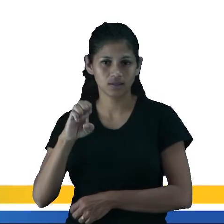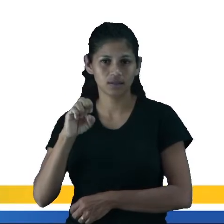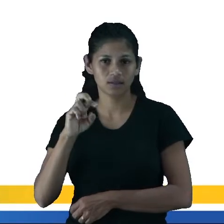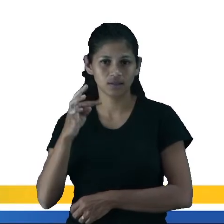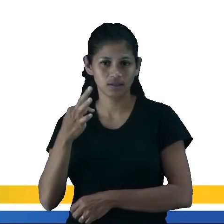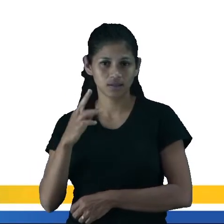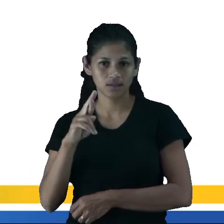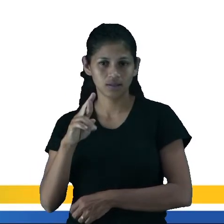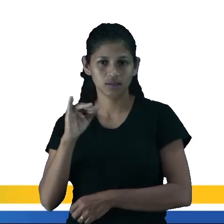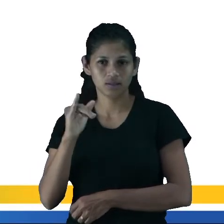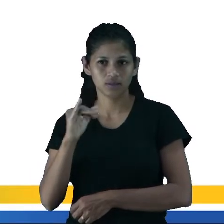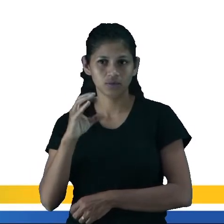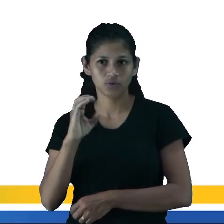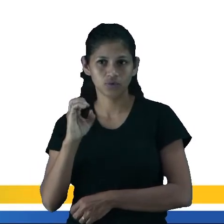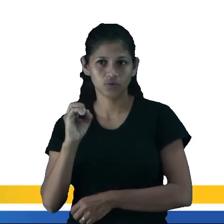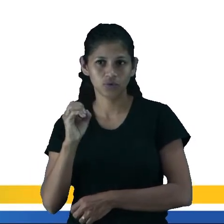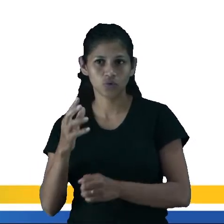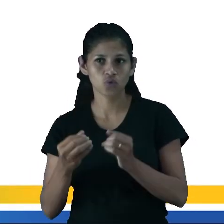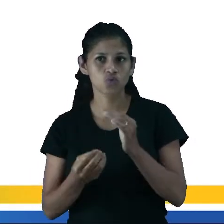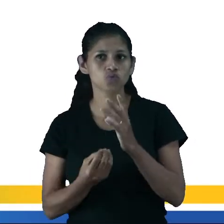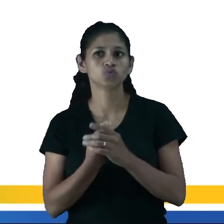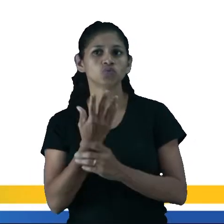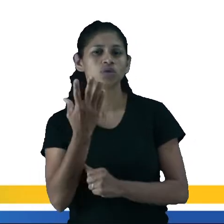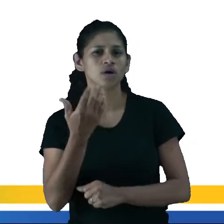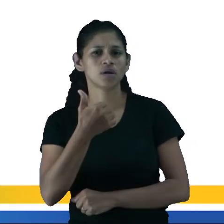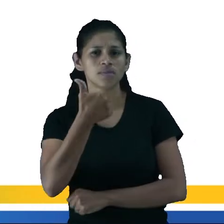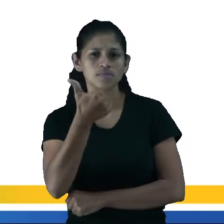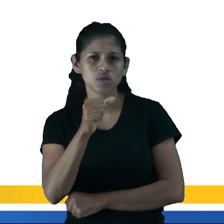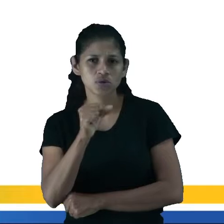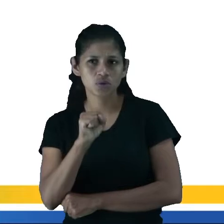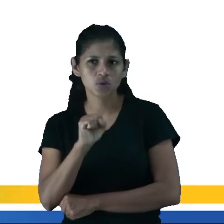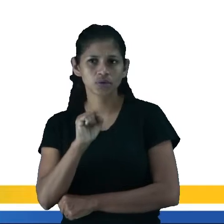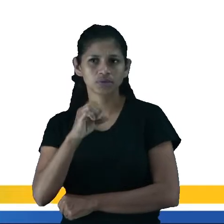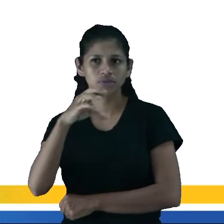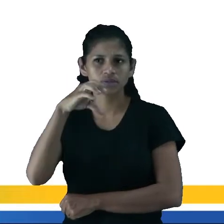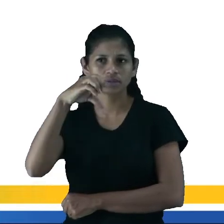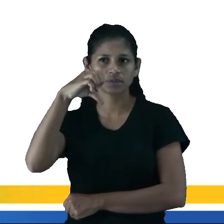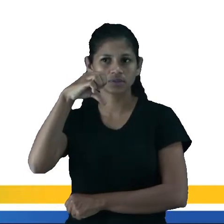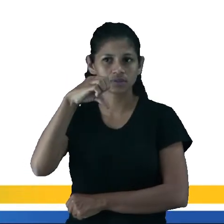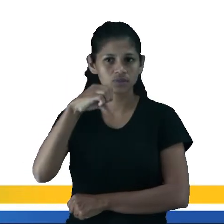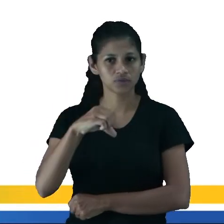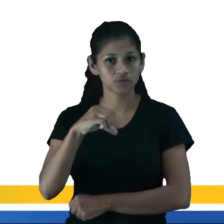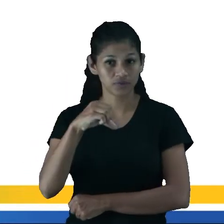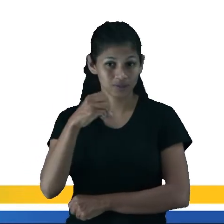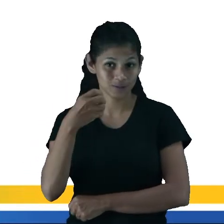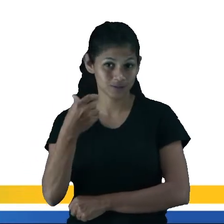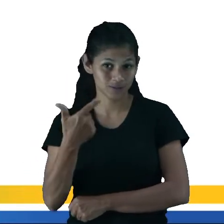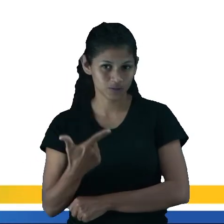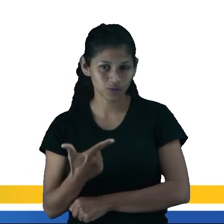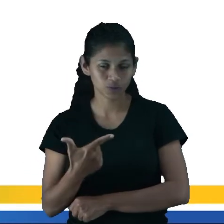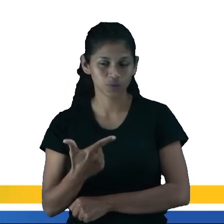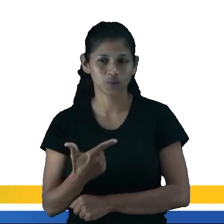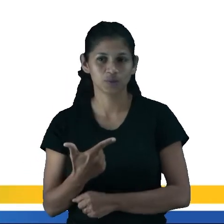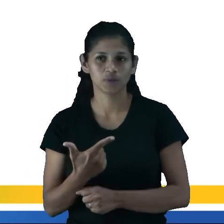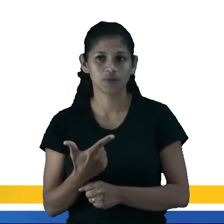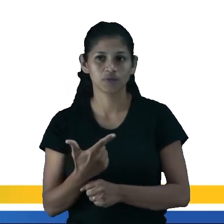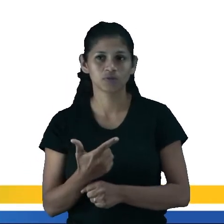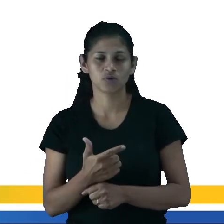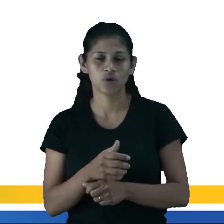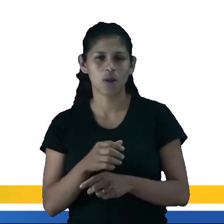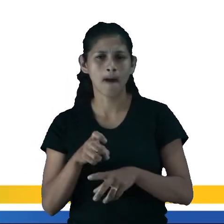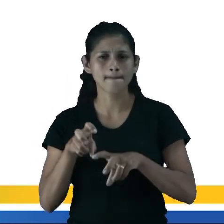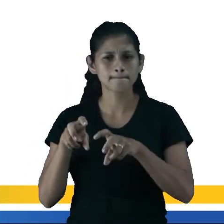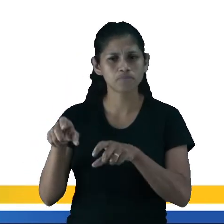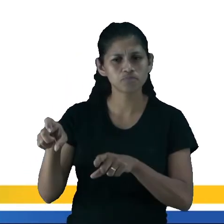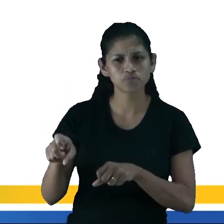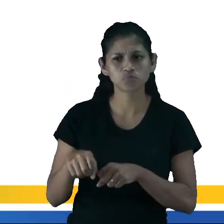tinha ônibus. Antigamente, aí no estado aí do Rio de Janeiro, por exemplo, os bondes, eles eram puxados, por animais,